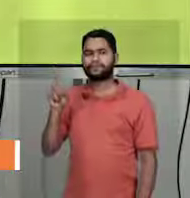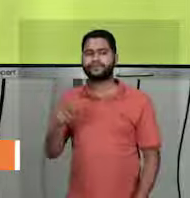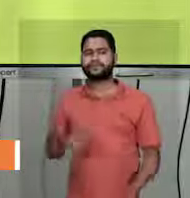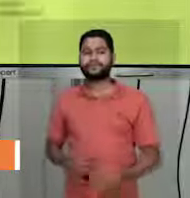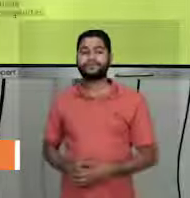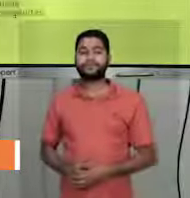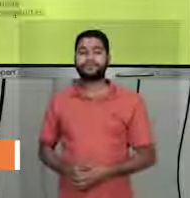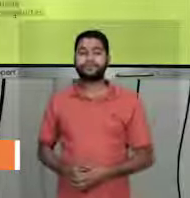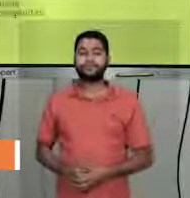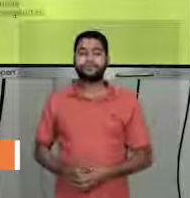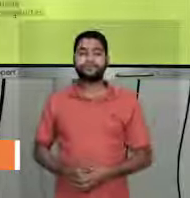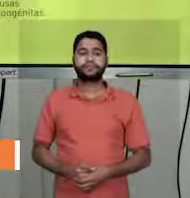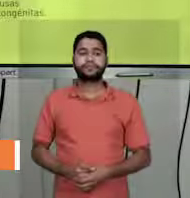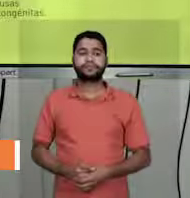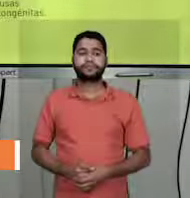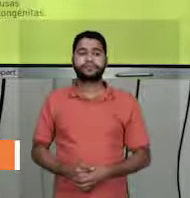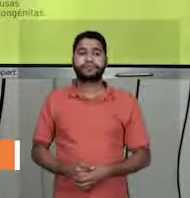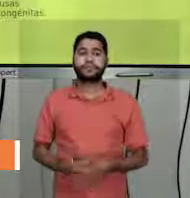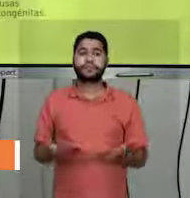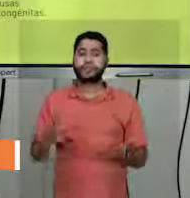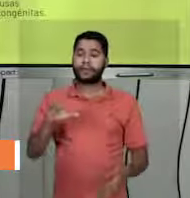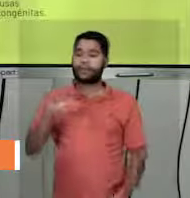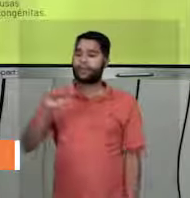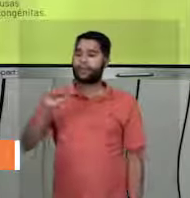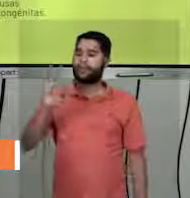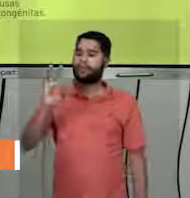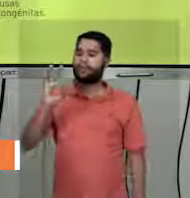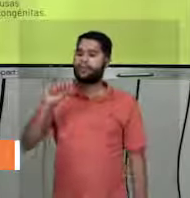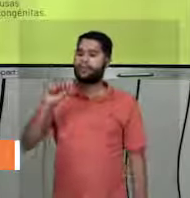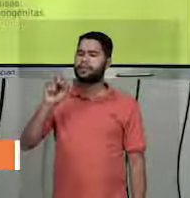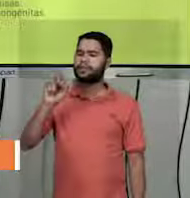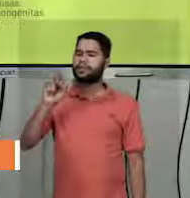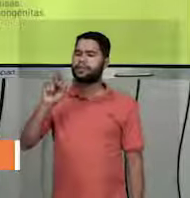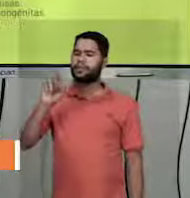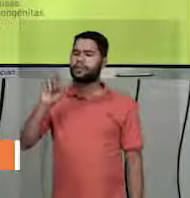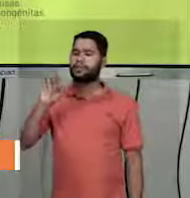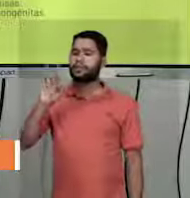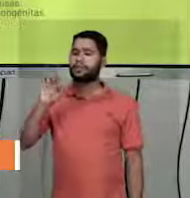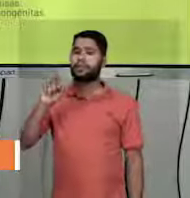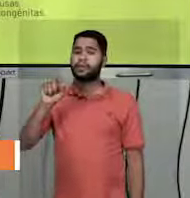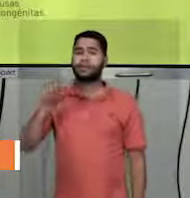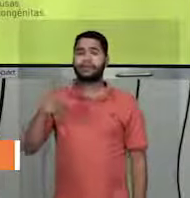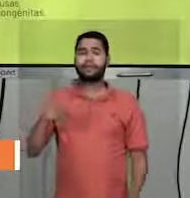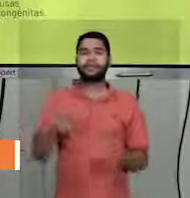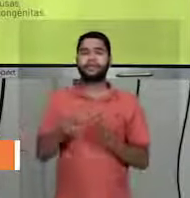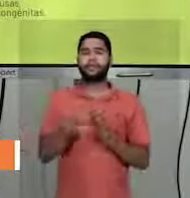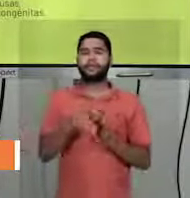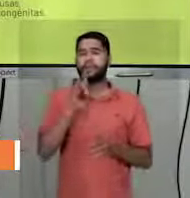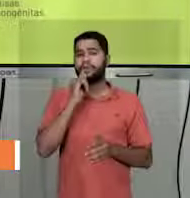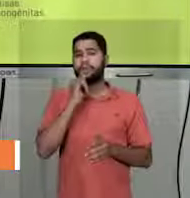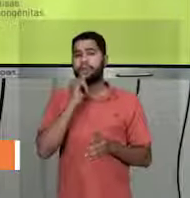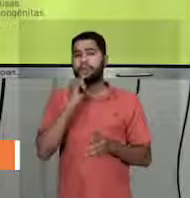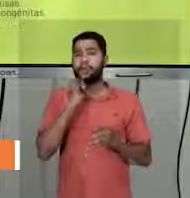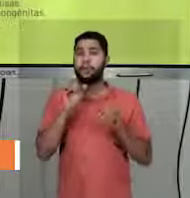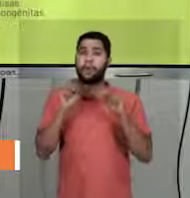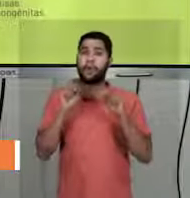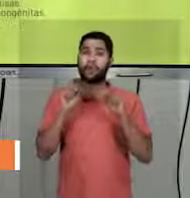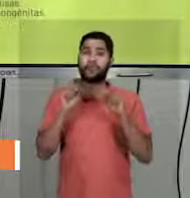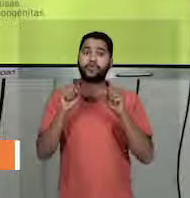presbiopia. A catarata. A catarata, ela consiste na opacidade parcial ou total